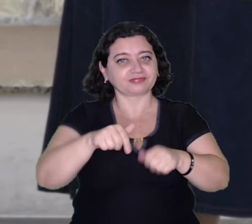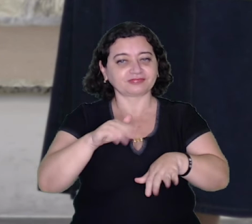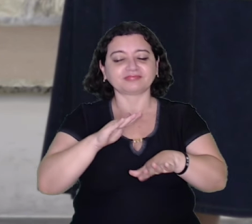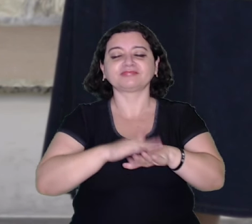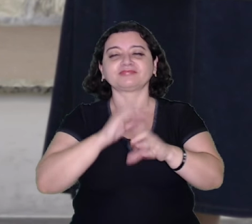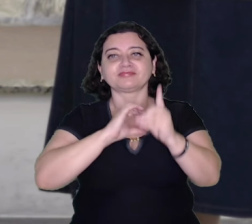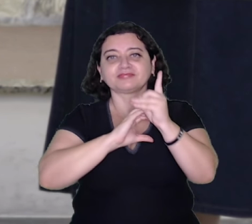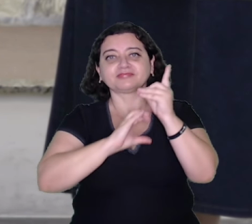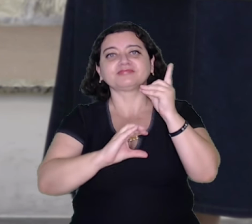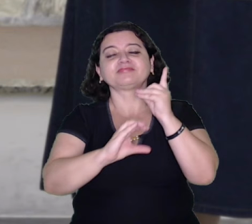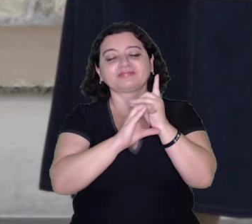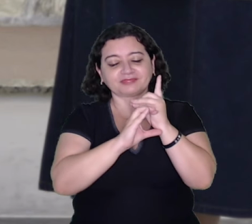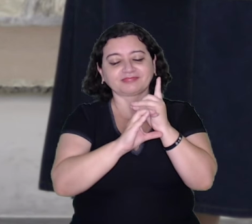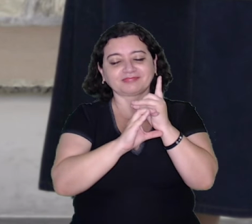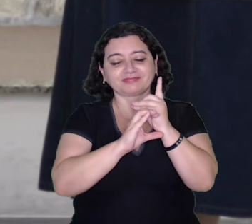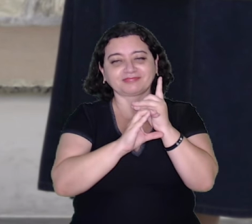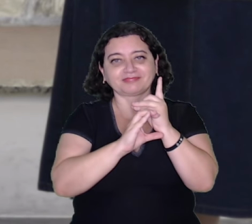culto e